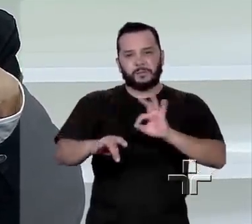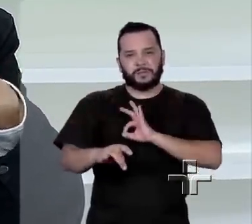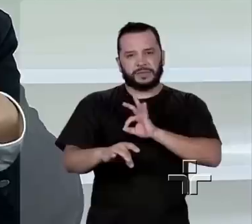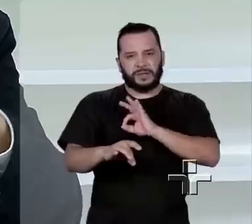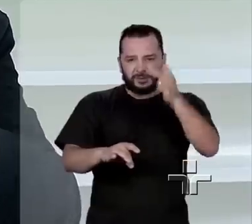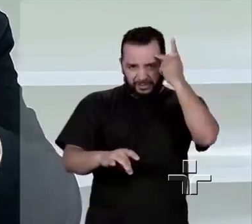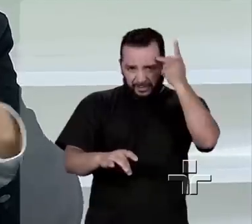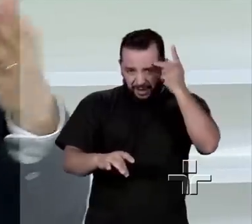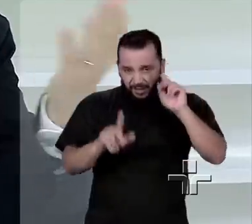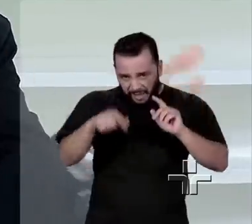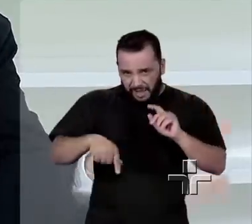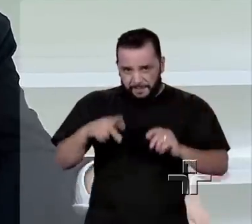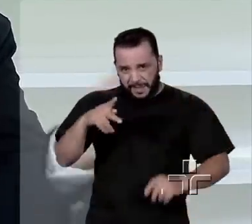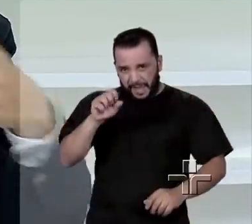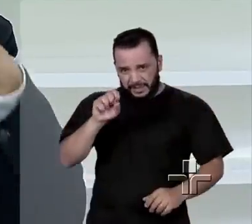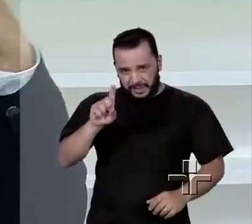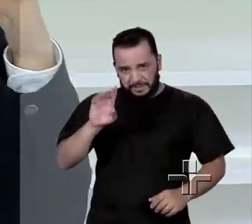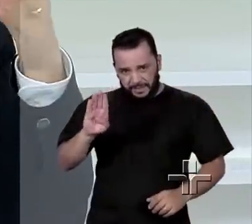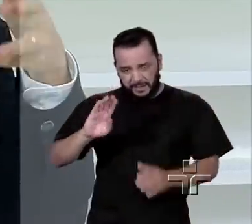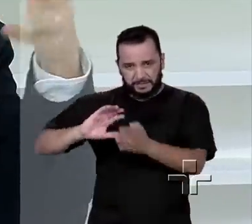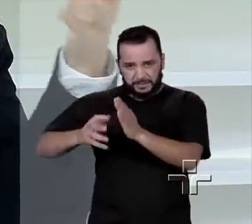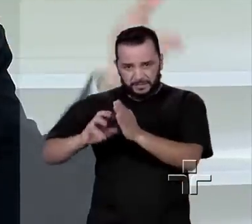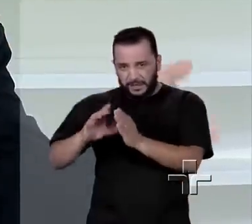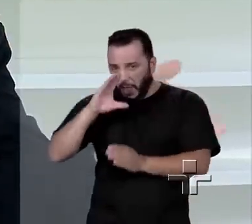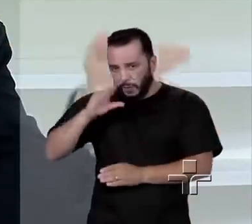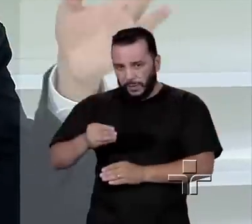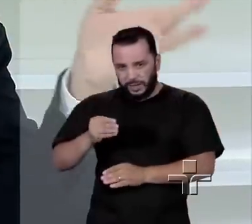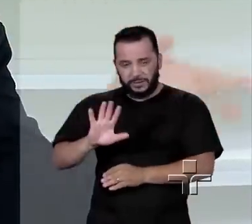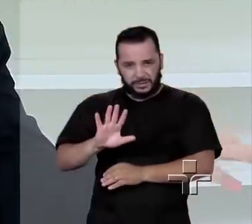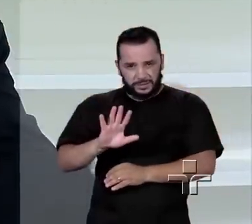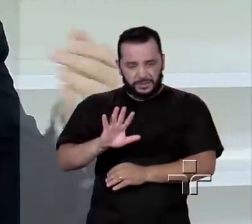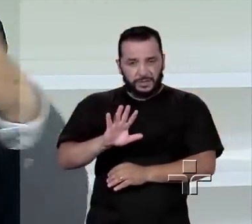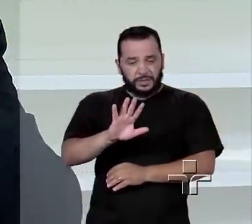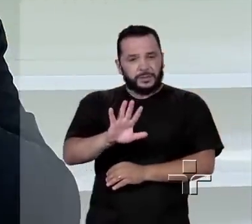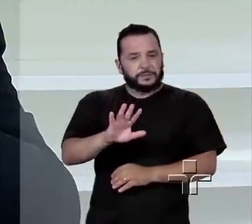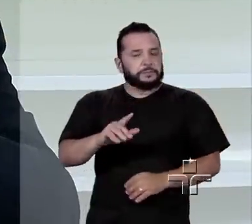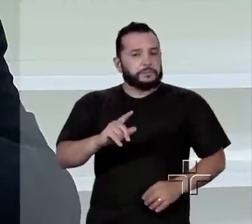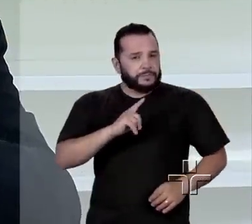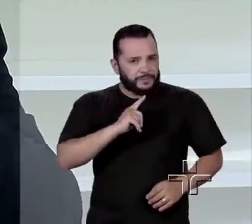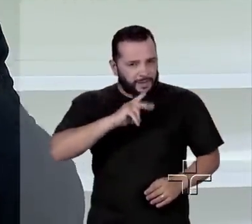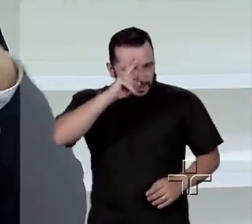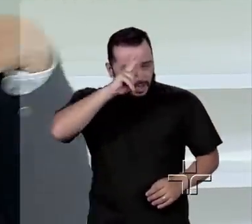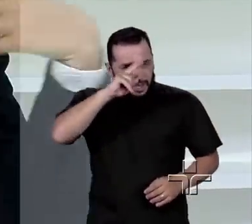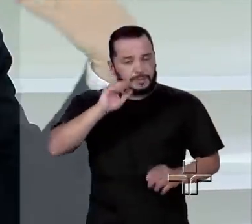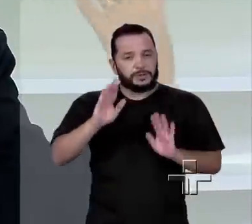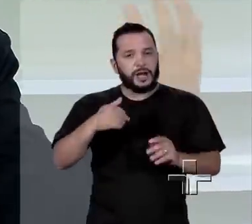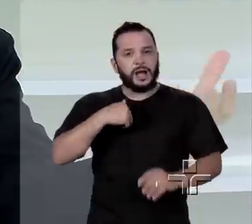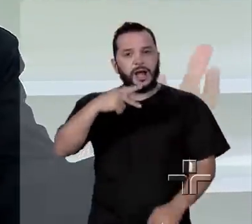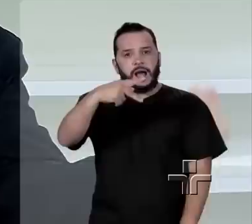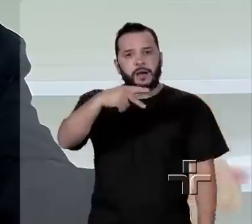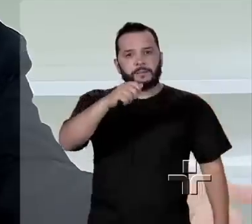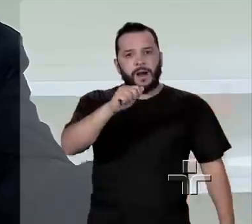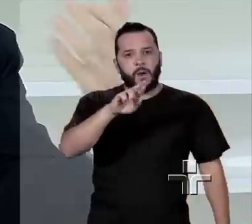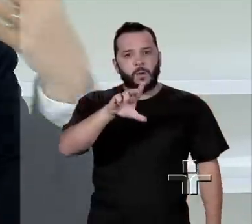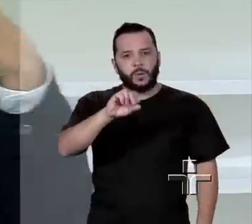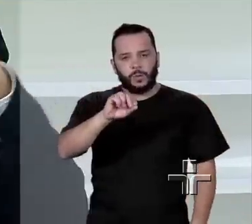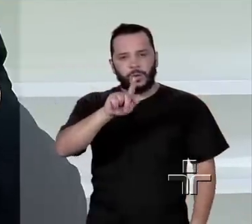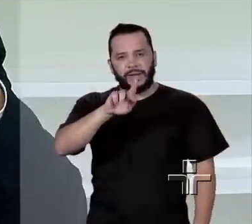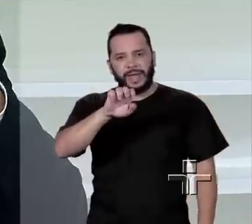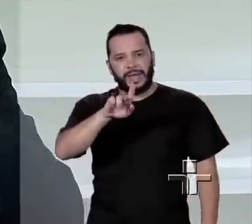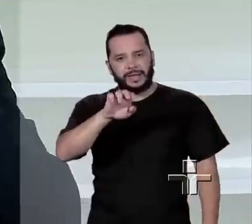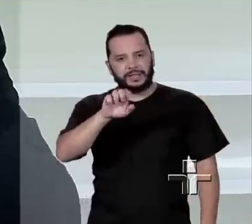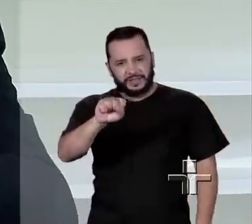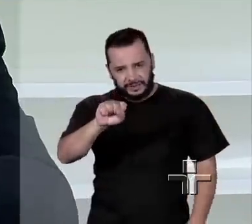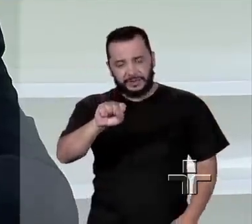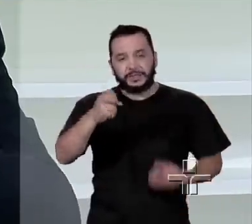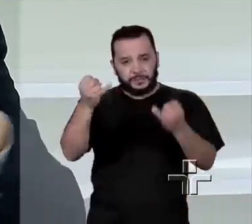Paulo. Me lembrou um pouco, uma vez eu entrevistei o ministro Paulo Guedes, e ele falou que se dá bem com a Dilma, se dá bem com o Ciro